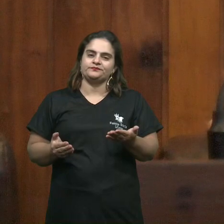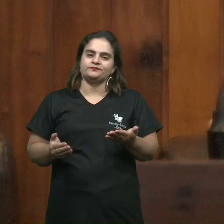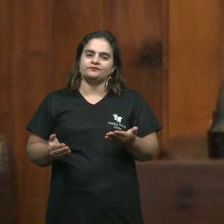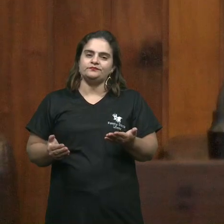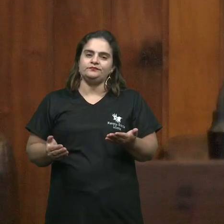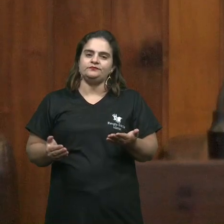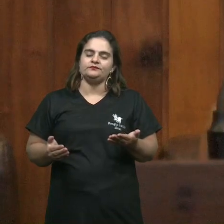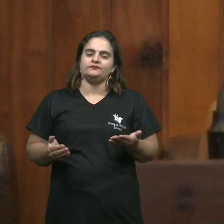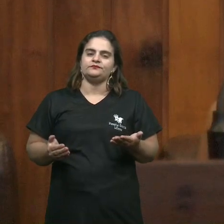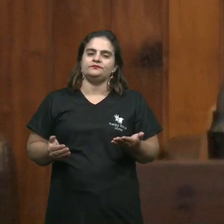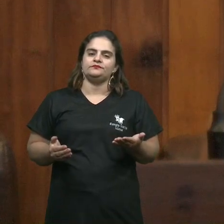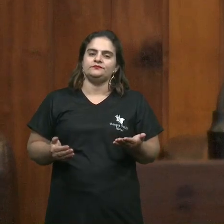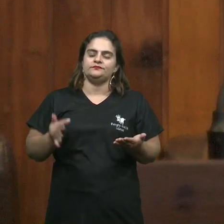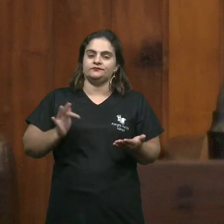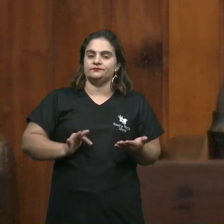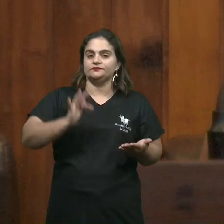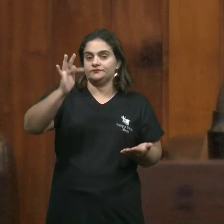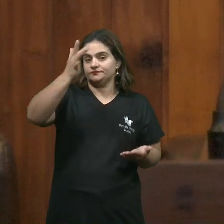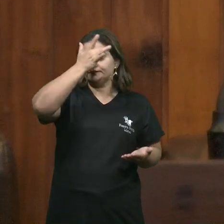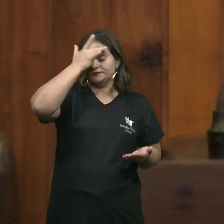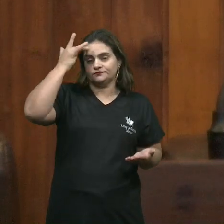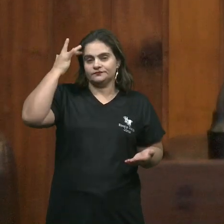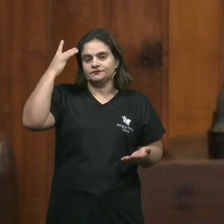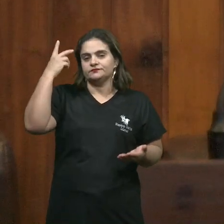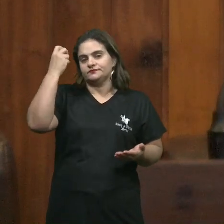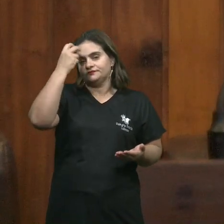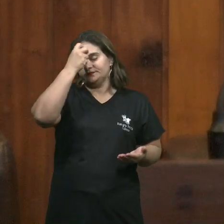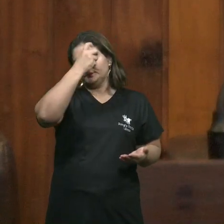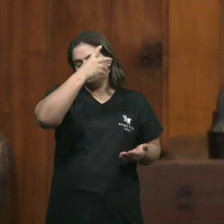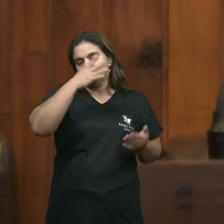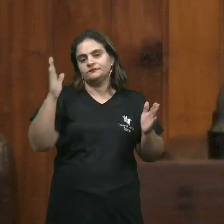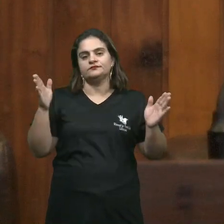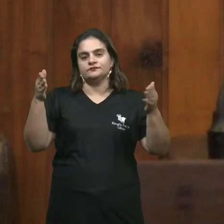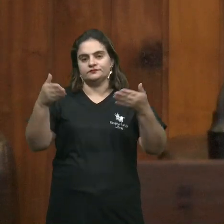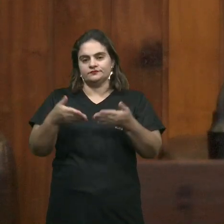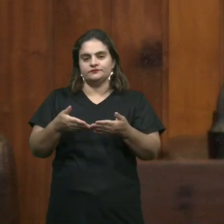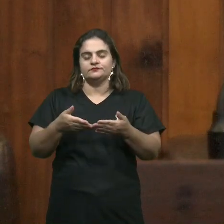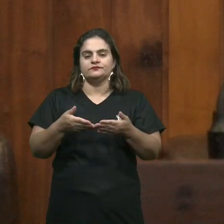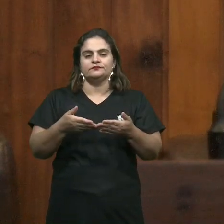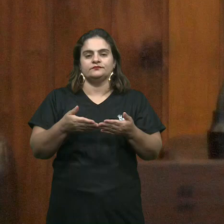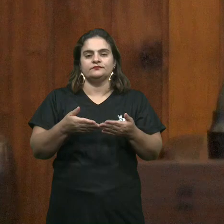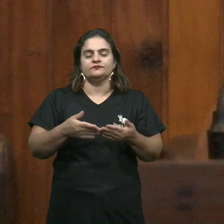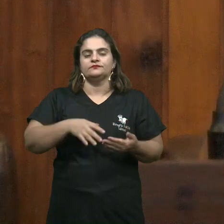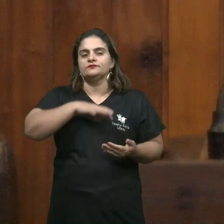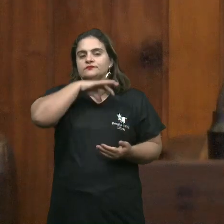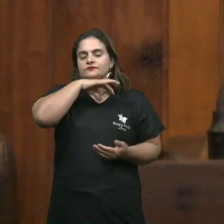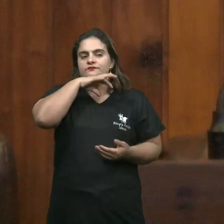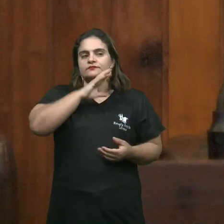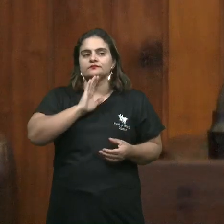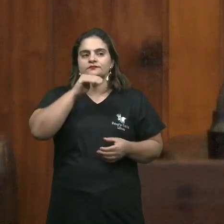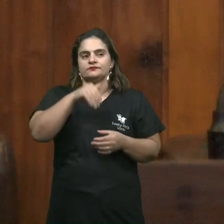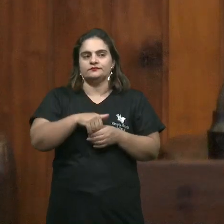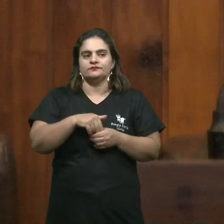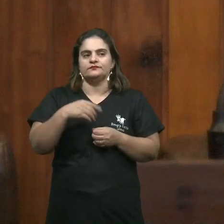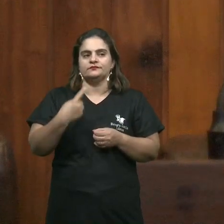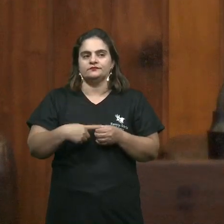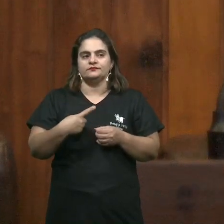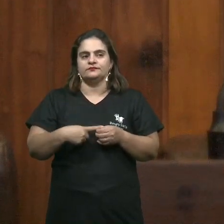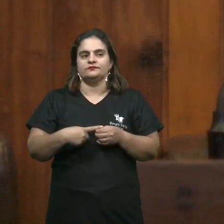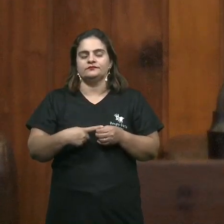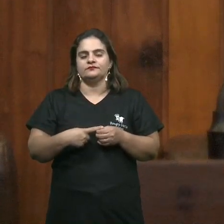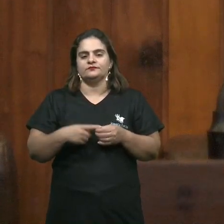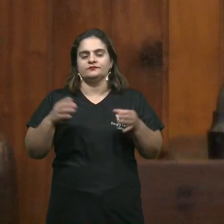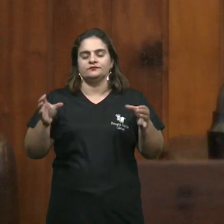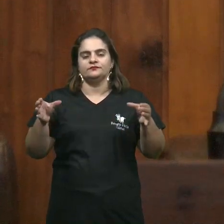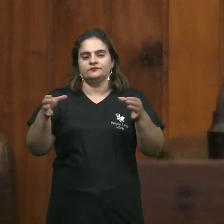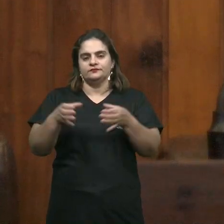futuro possam olhar para a causa animal dentro da nossa cidade, para a causa